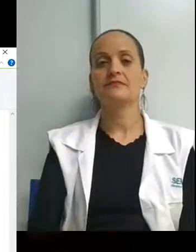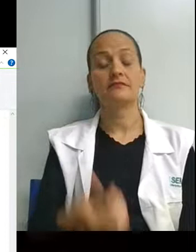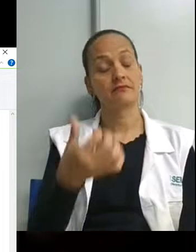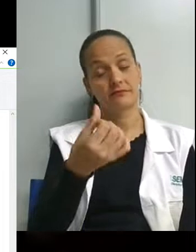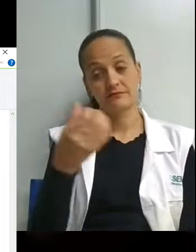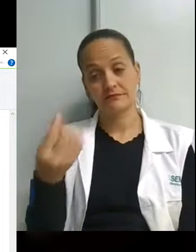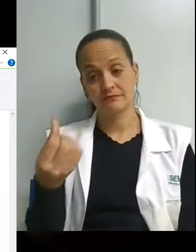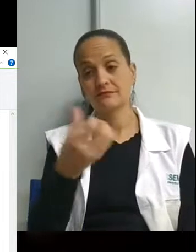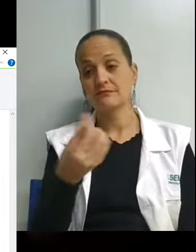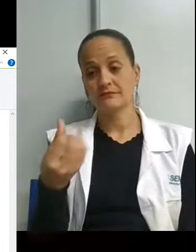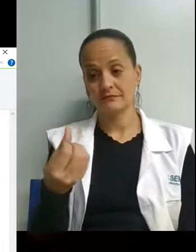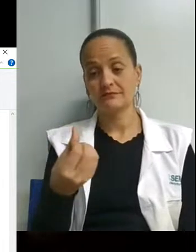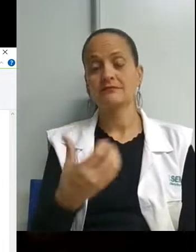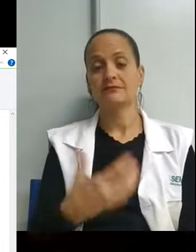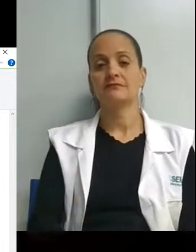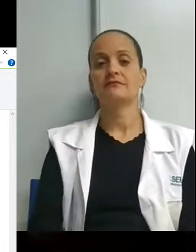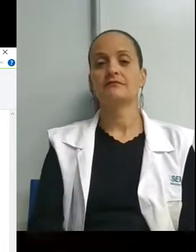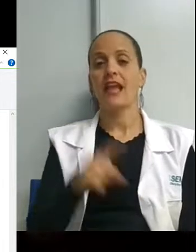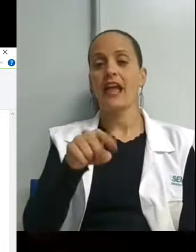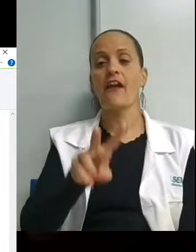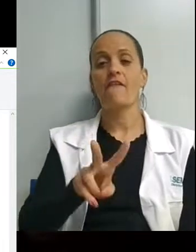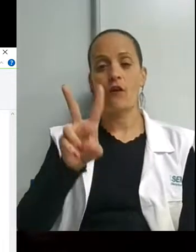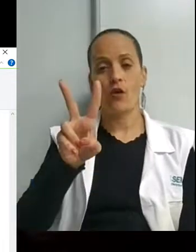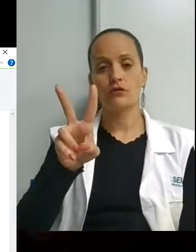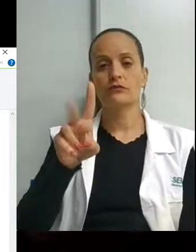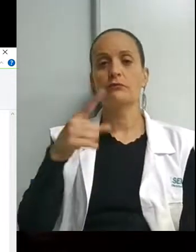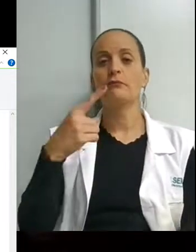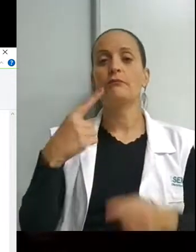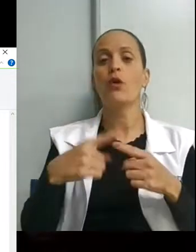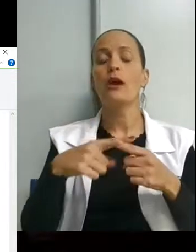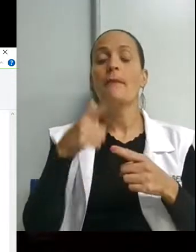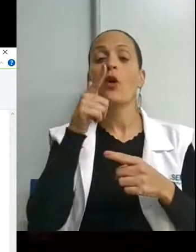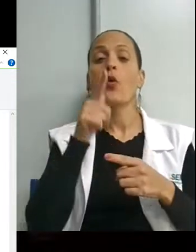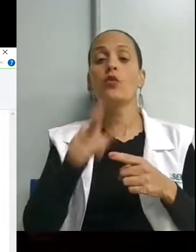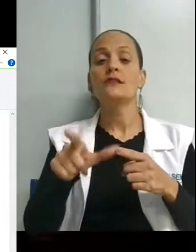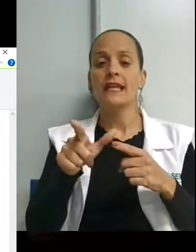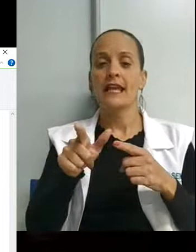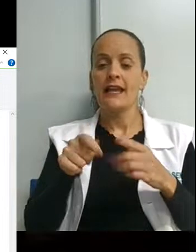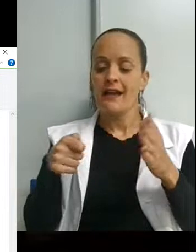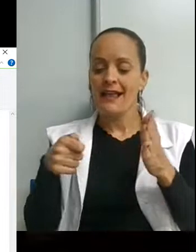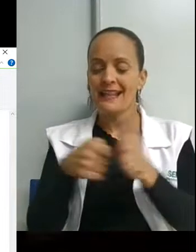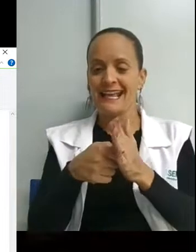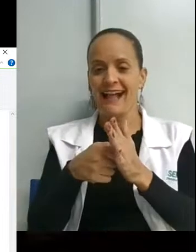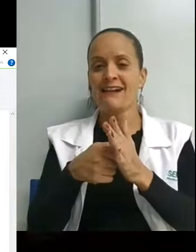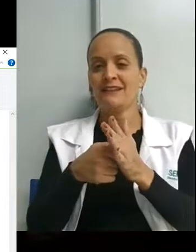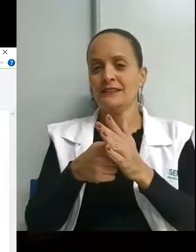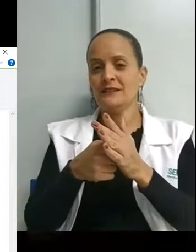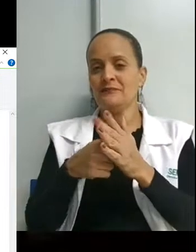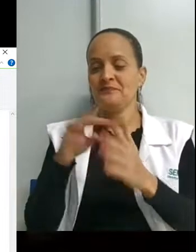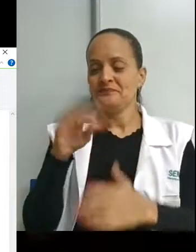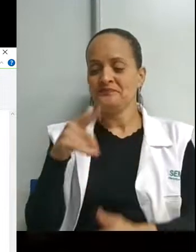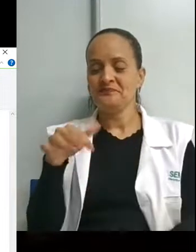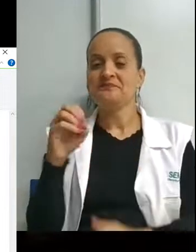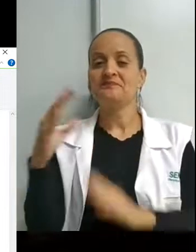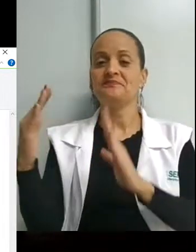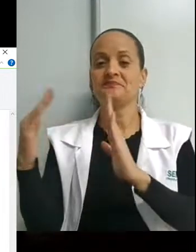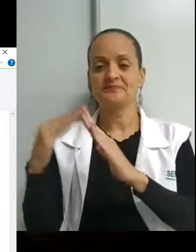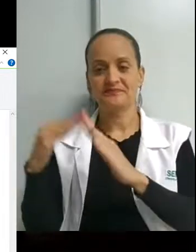19,66 o quê? Volts. Para alimentar o circuito da casa. Essa aqui é a tensão do